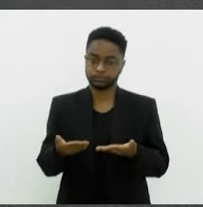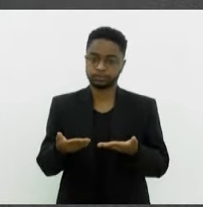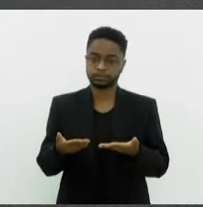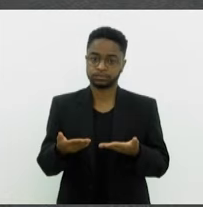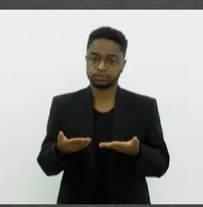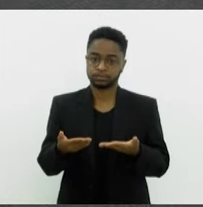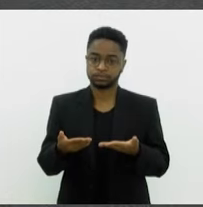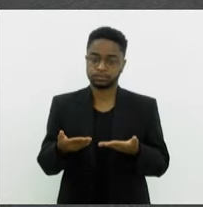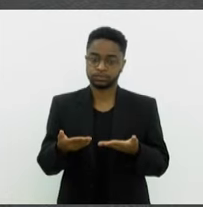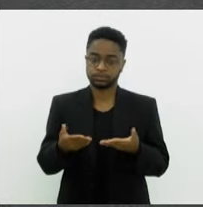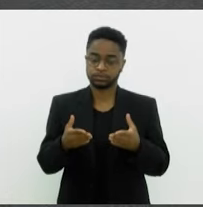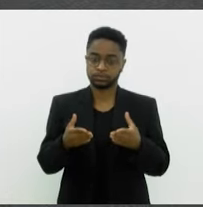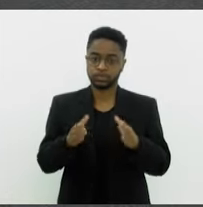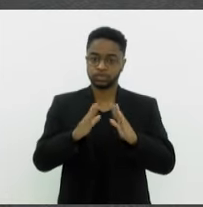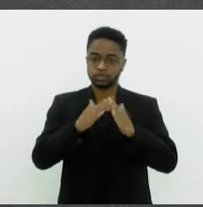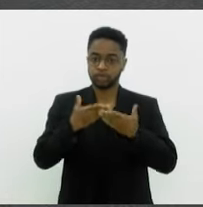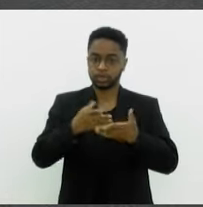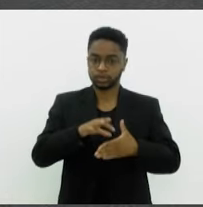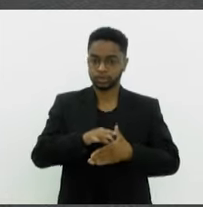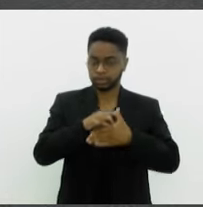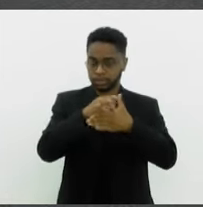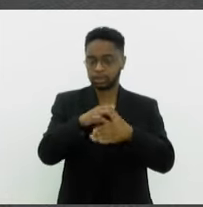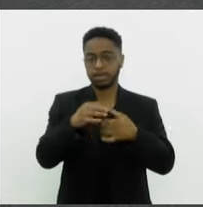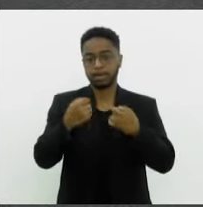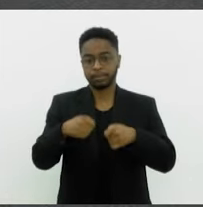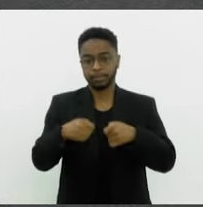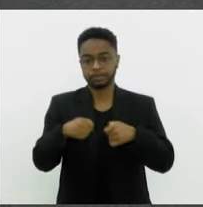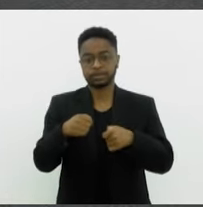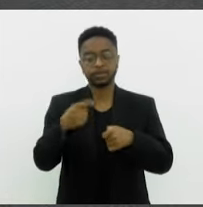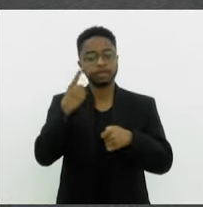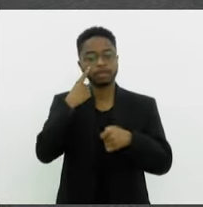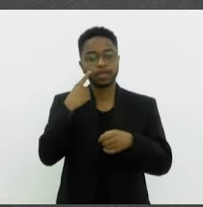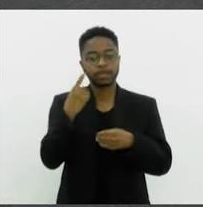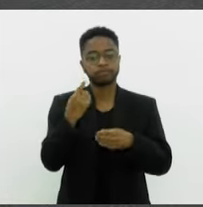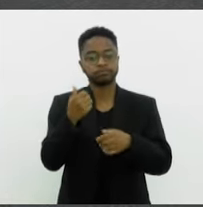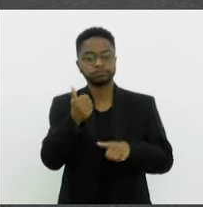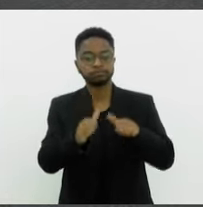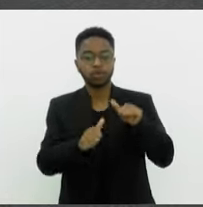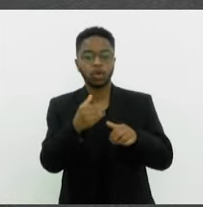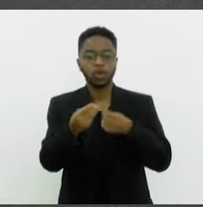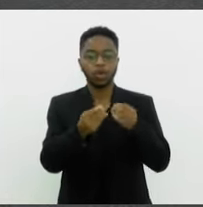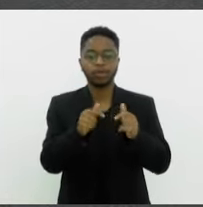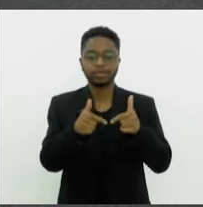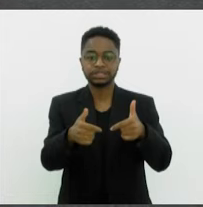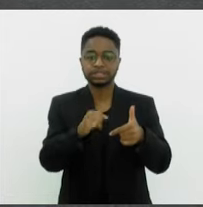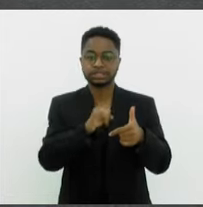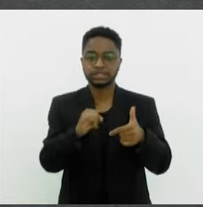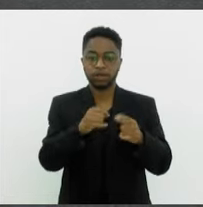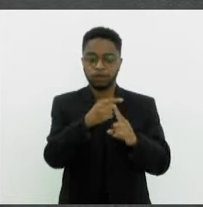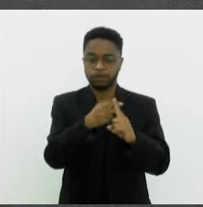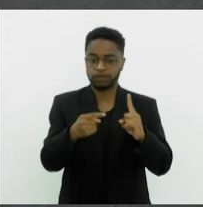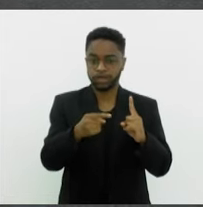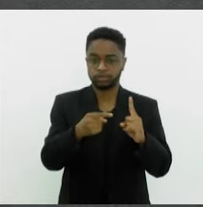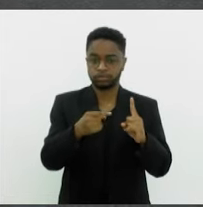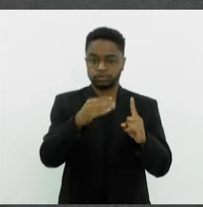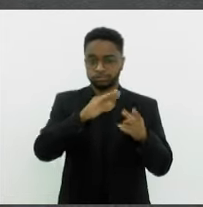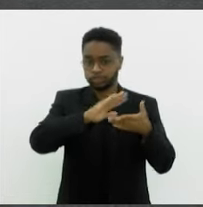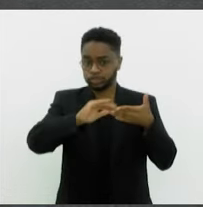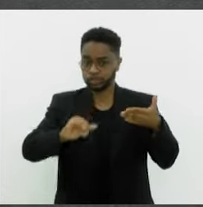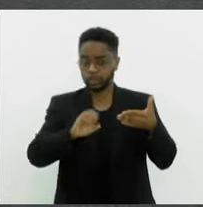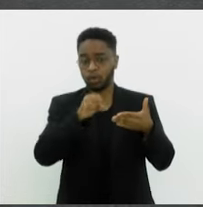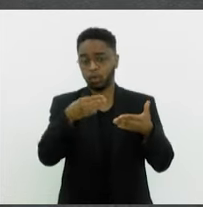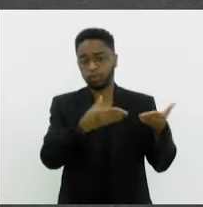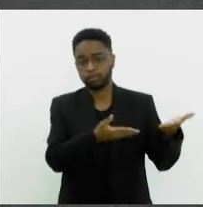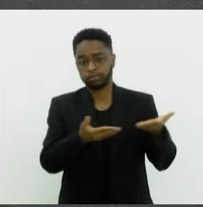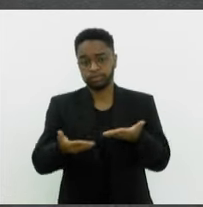um colégio de líderes para ver como proceder, se a gente vai derrubar o veto, se a gente vai chamar o secretário de Fazenda para